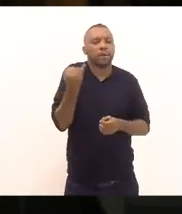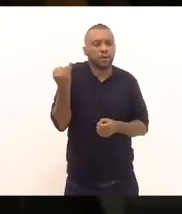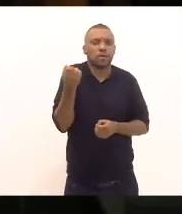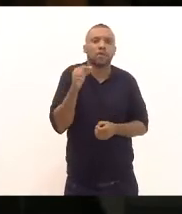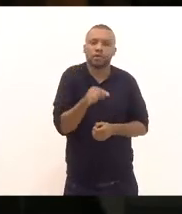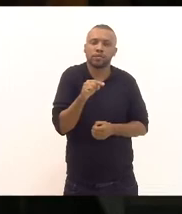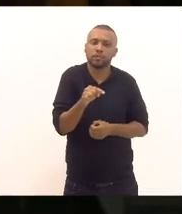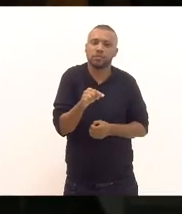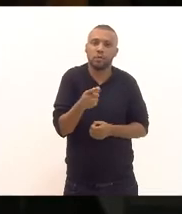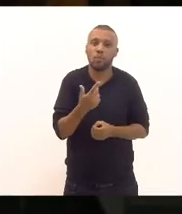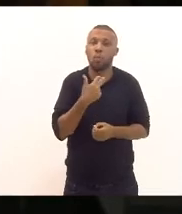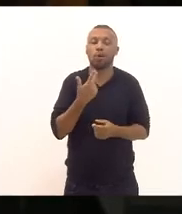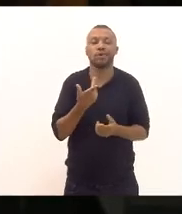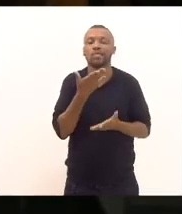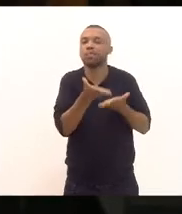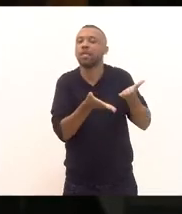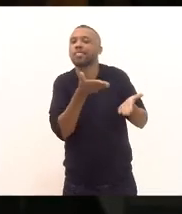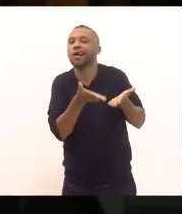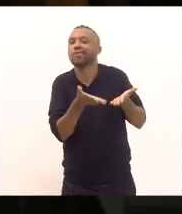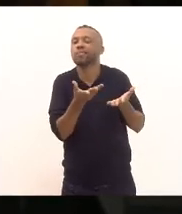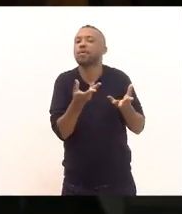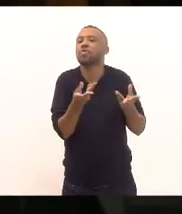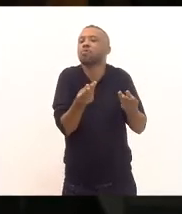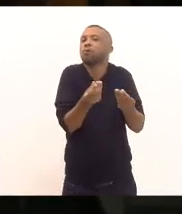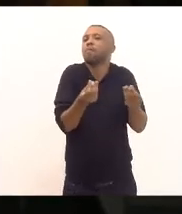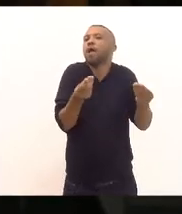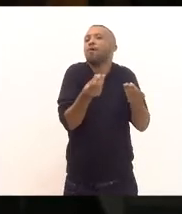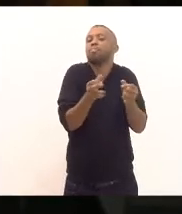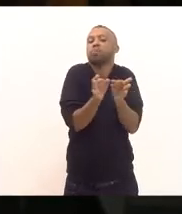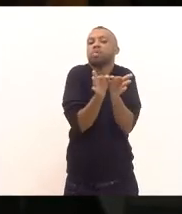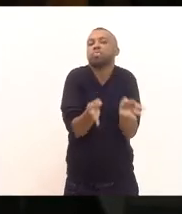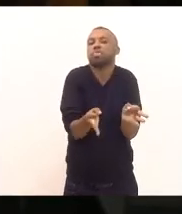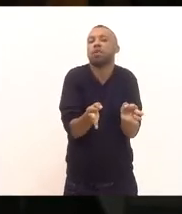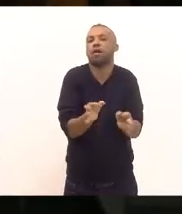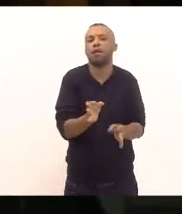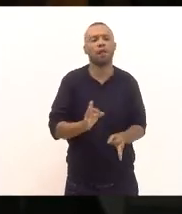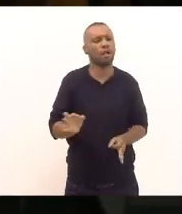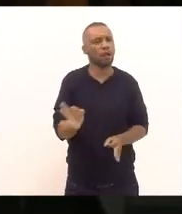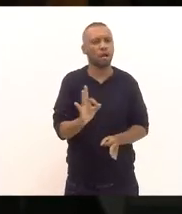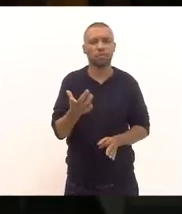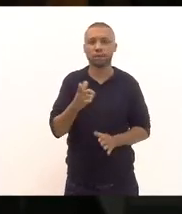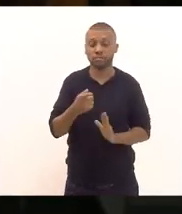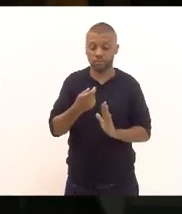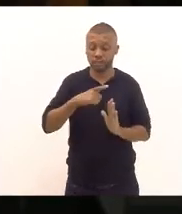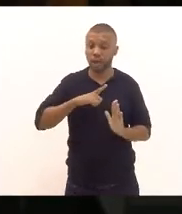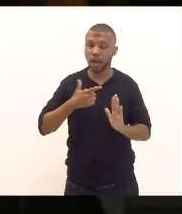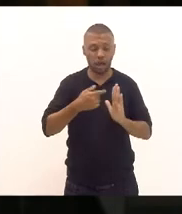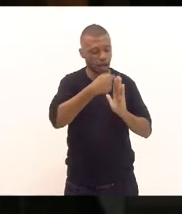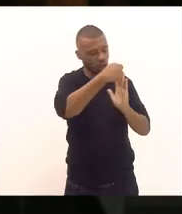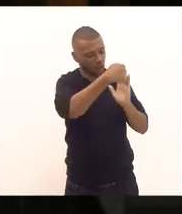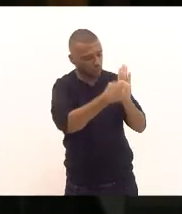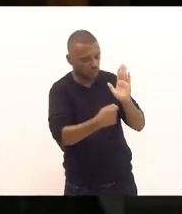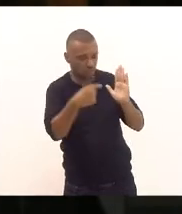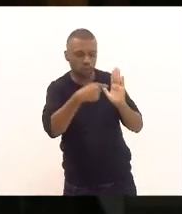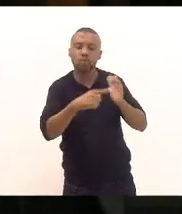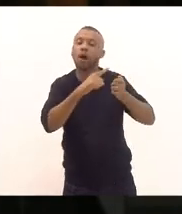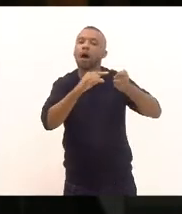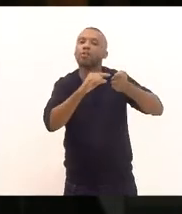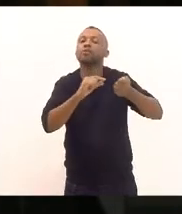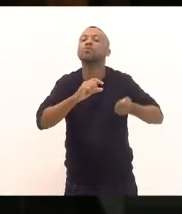não podendo ser tratados como supera então ele pega a redação do